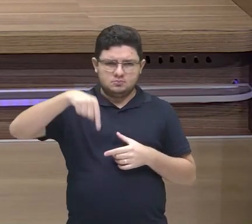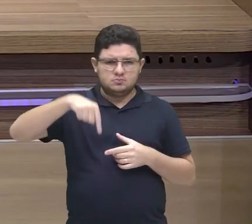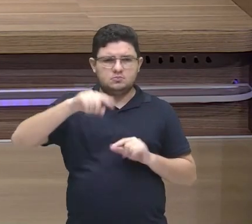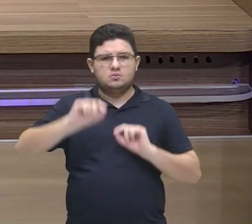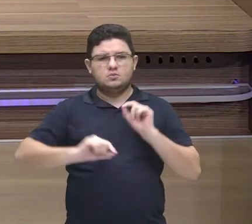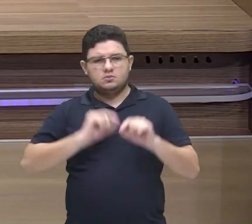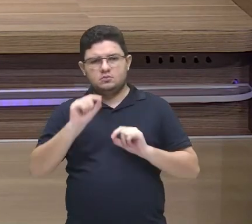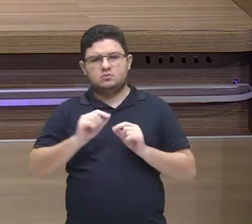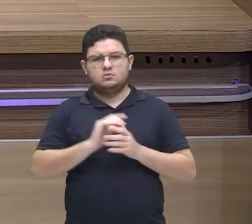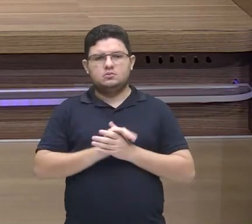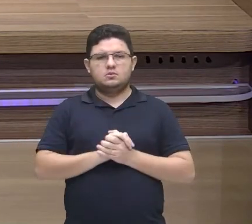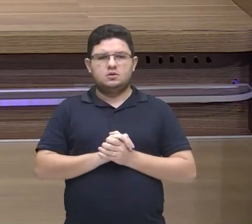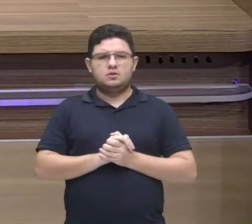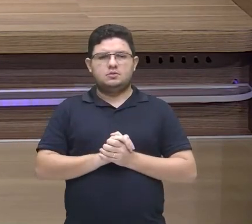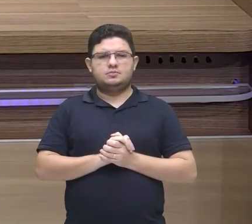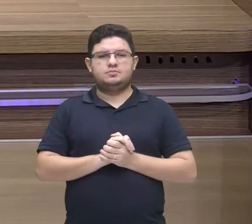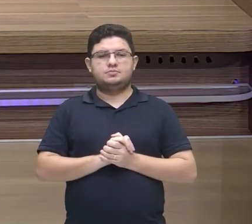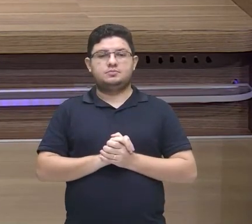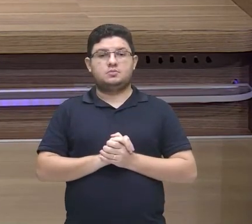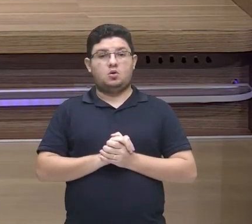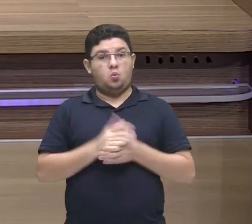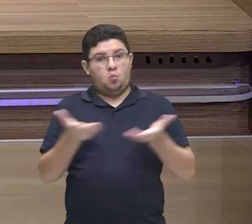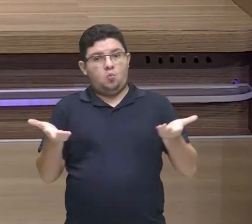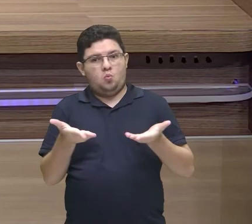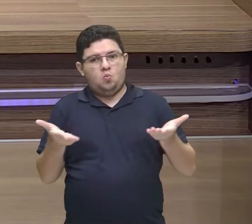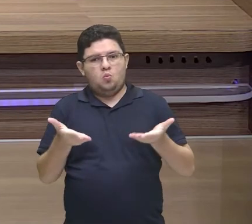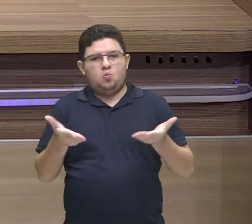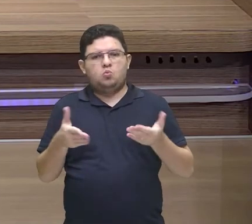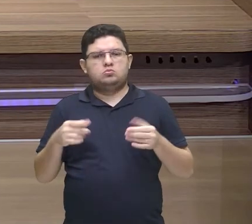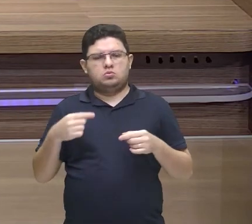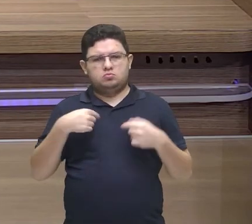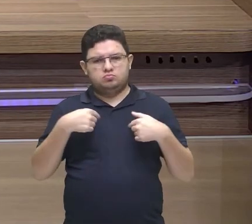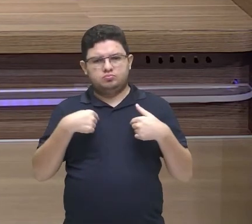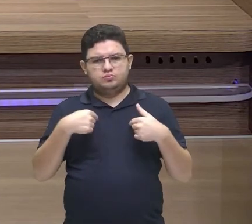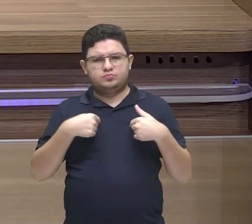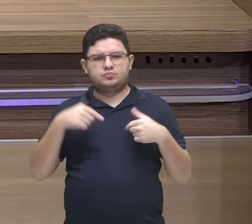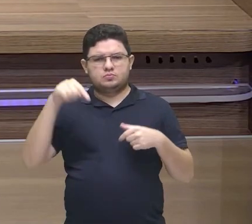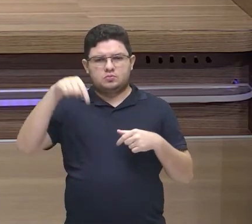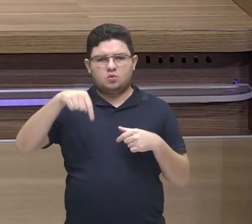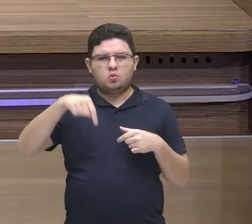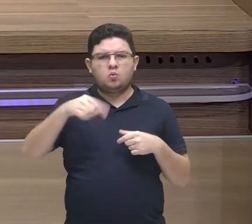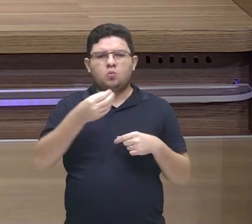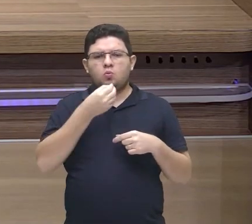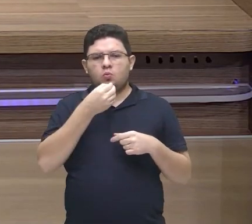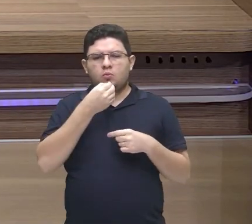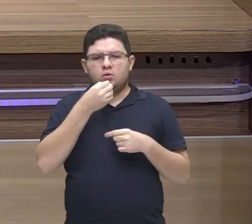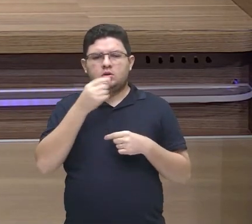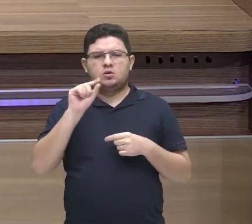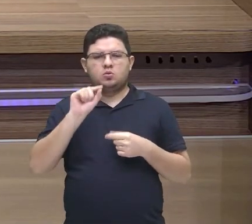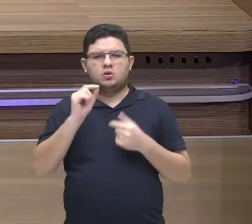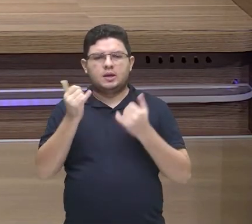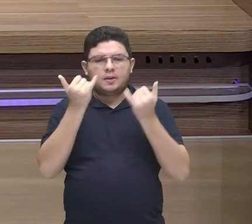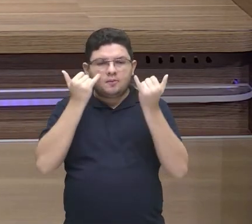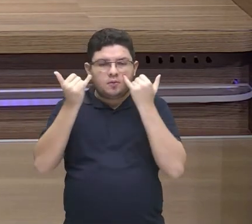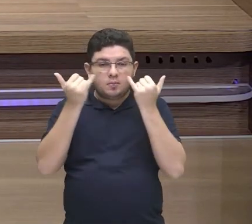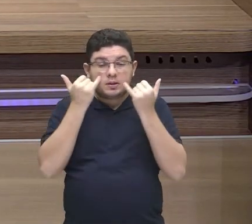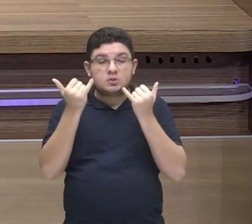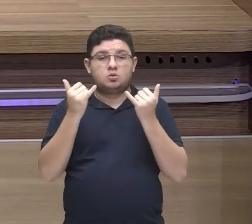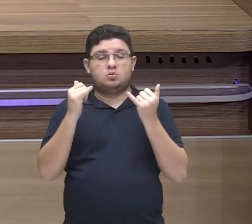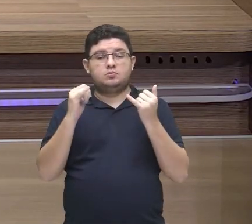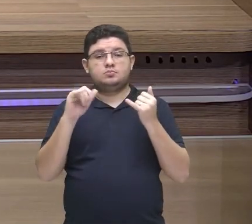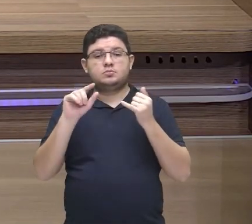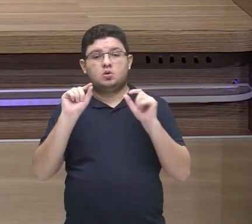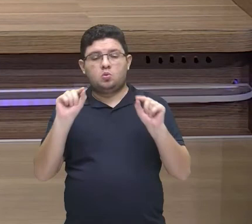que eu estou tendo hoje, né, de trazer essas informações, a gente se coloca à disposição para que a gente